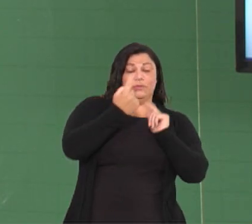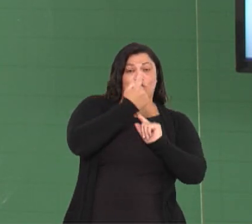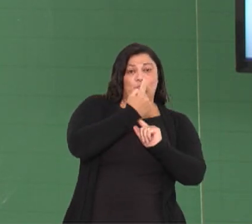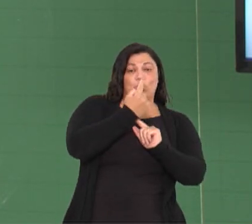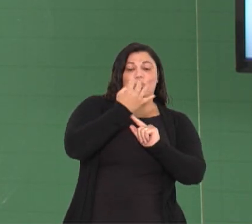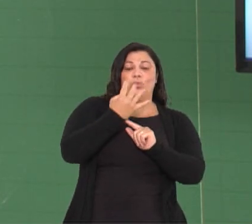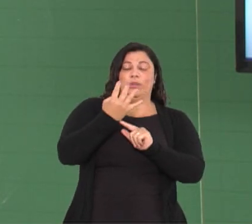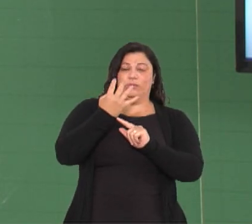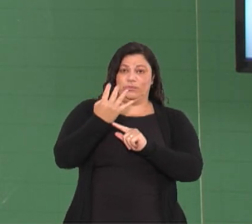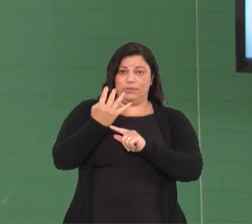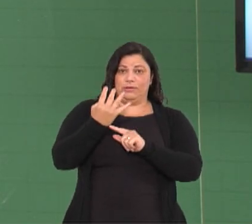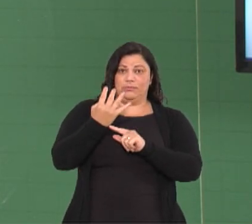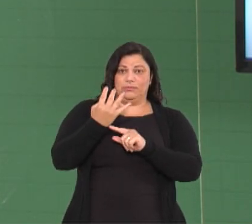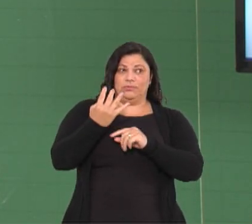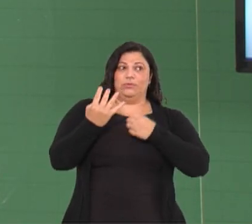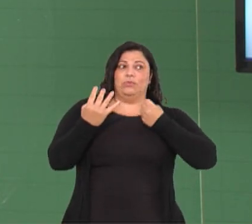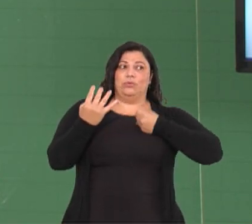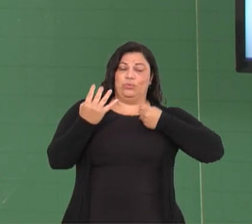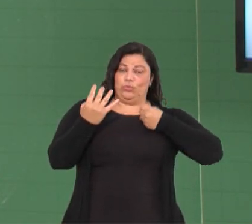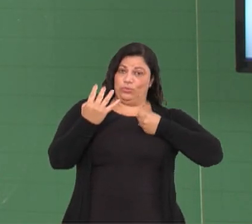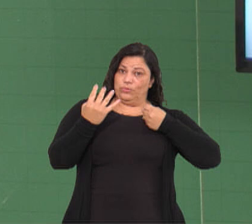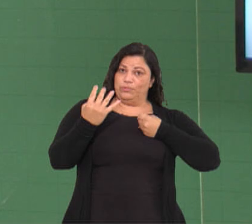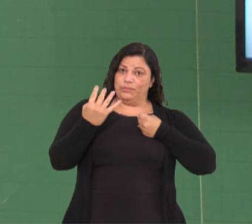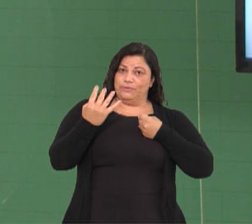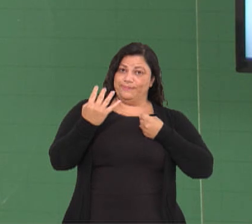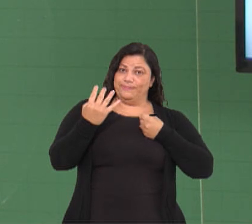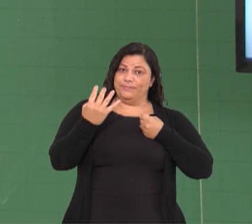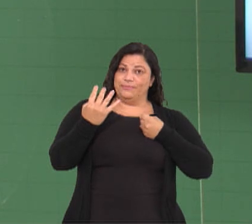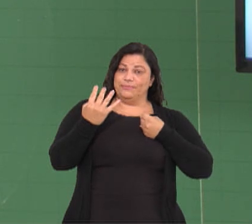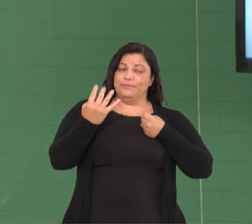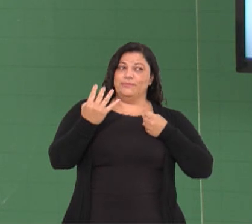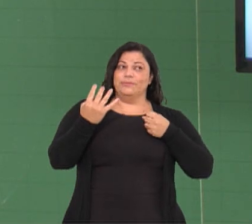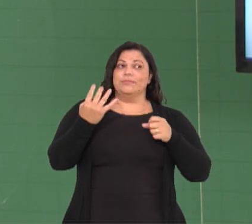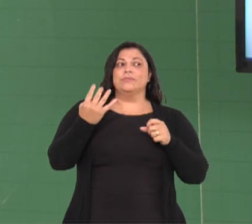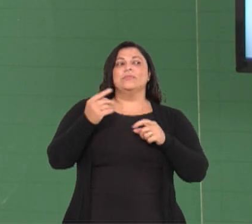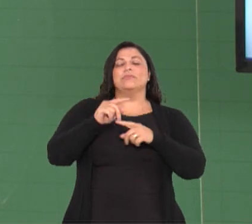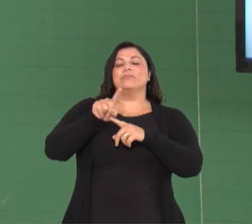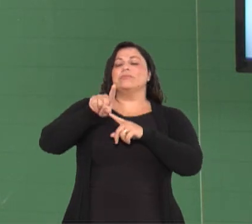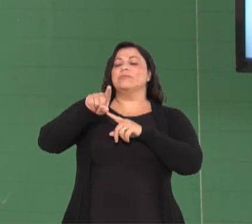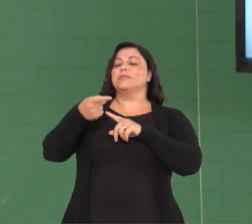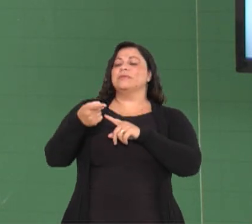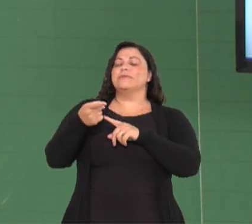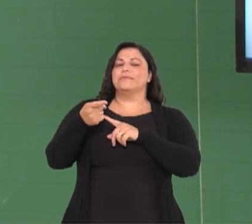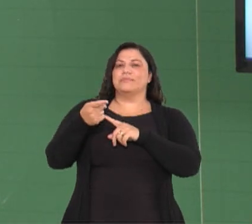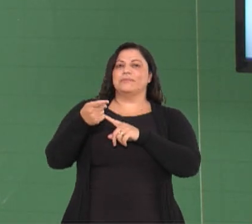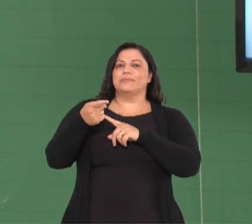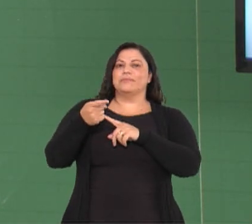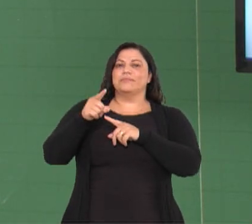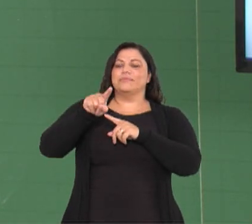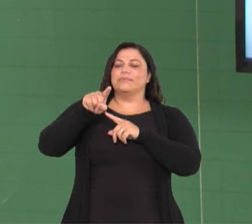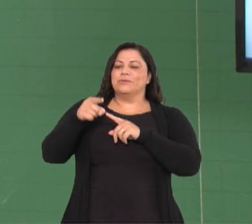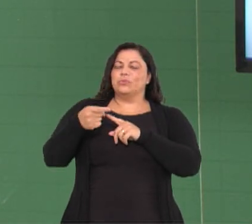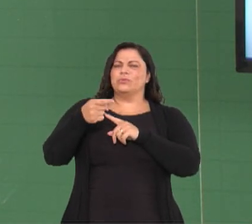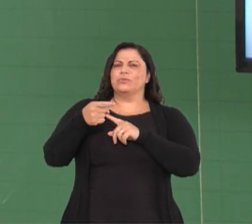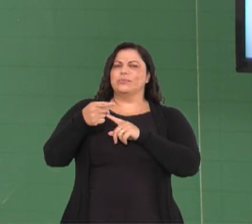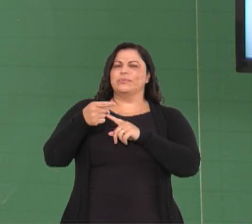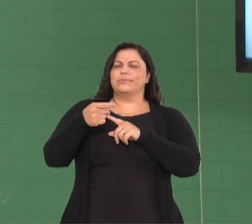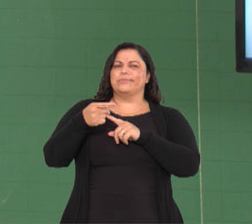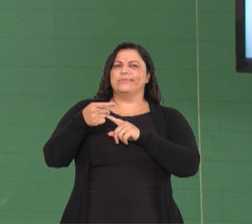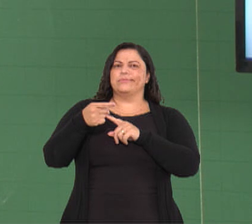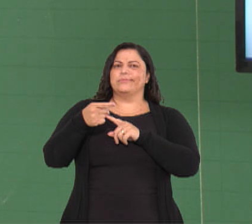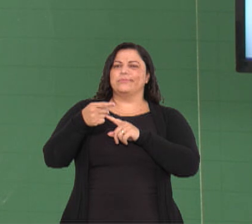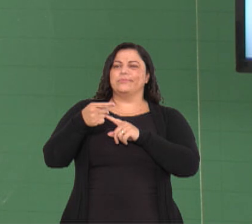inteiro, ele pode ser representado no final dele colocando-se uma vírgula. É 144, a vírgulazinha está escondida aqui,